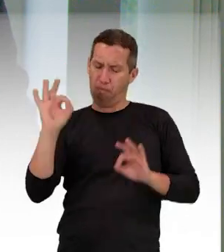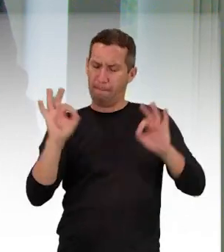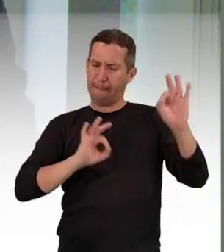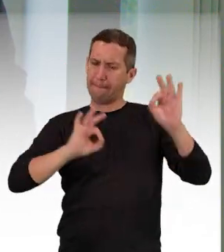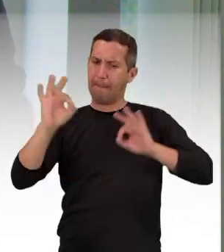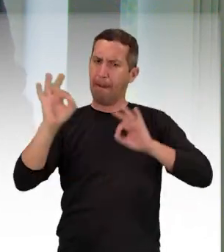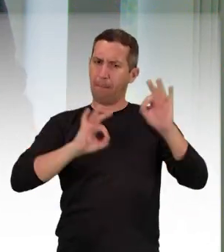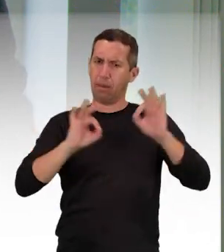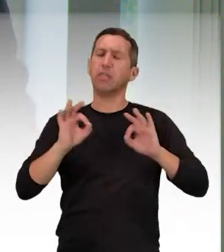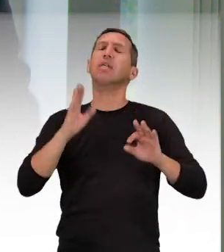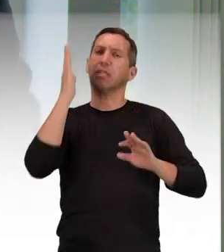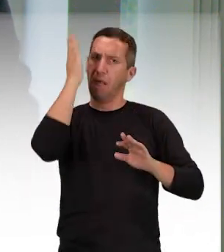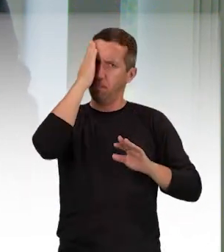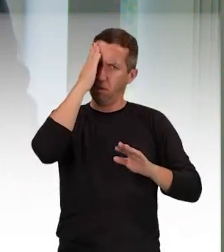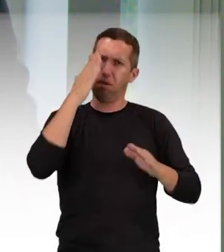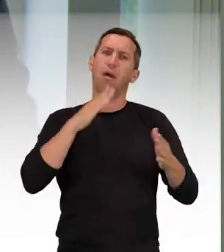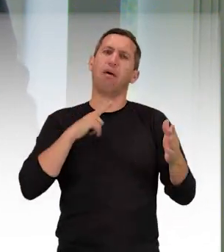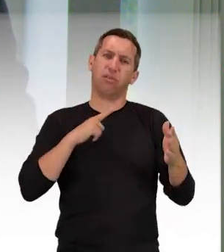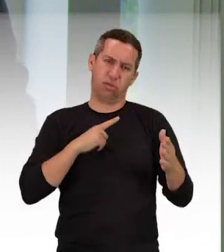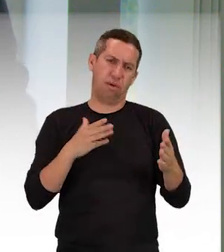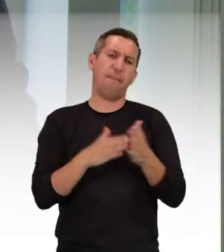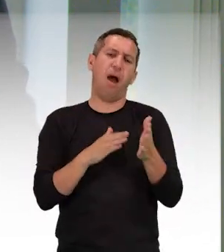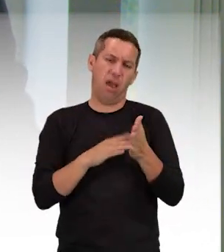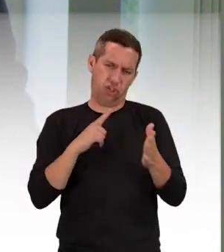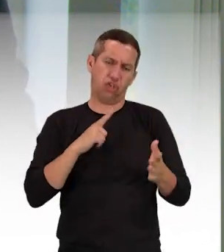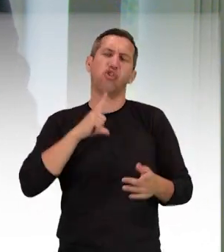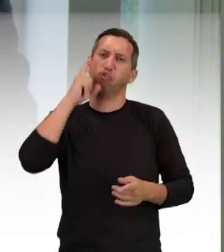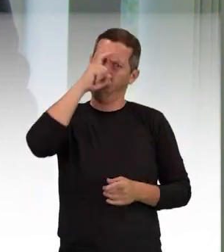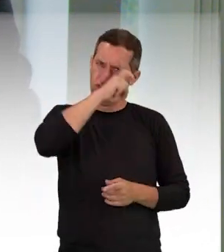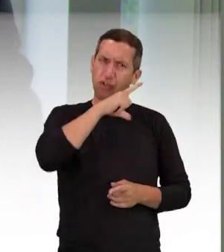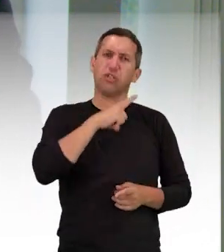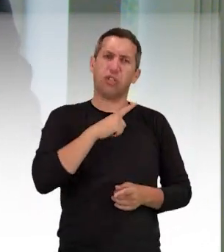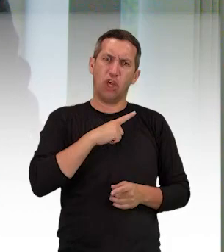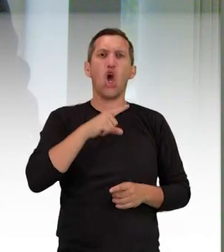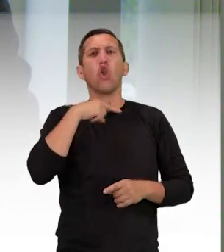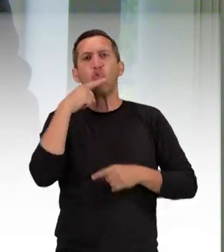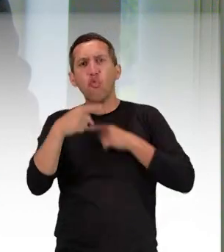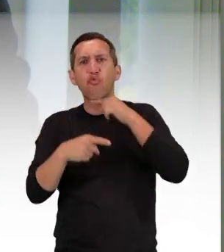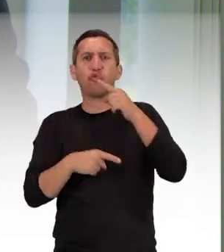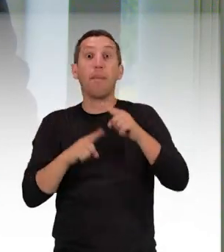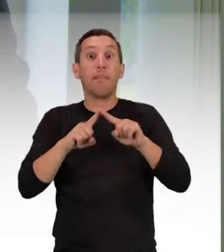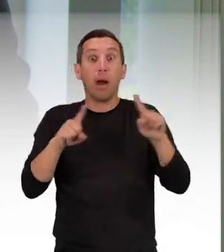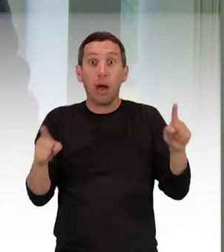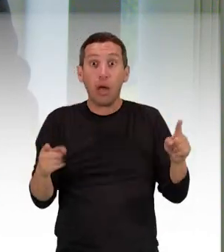que de forma coordenada, mesmo reconhecendo as dificuldades daquele momento, que era um